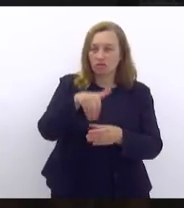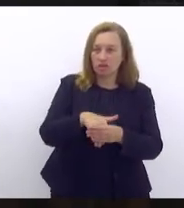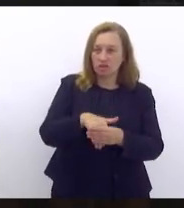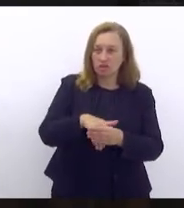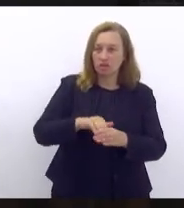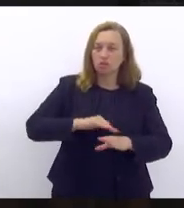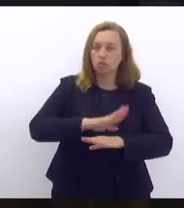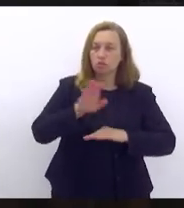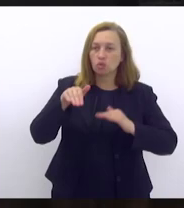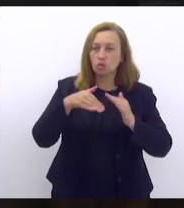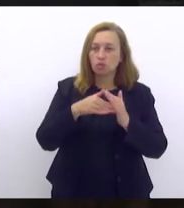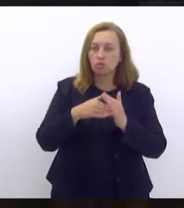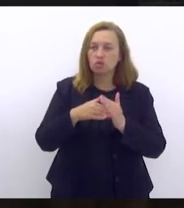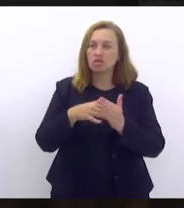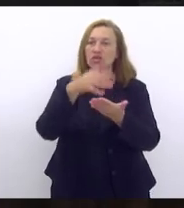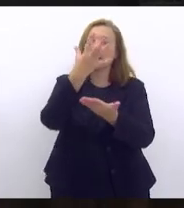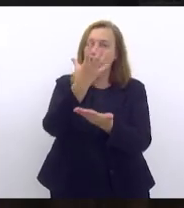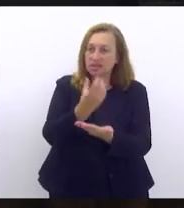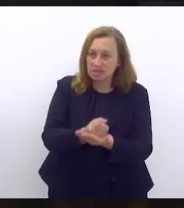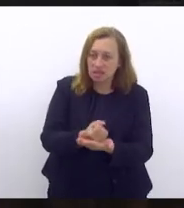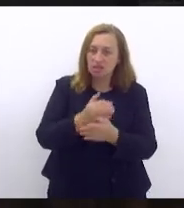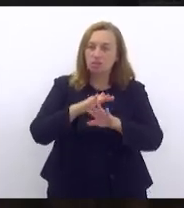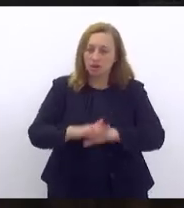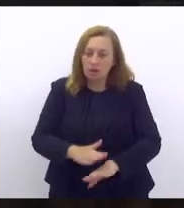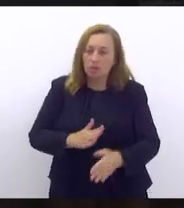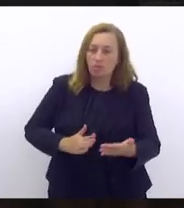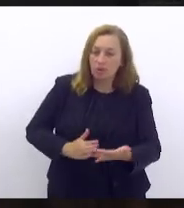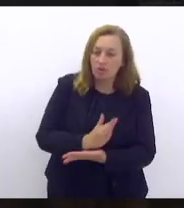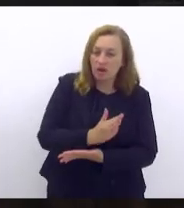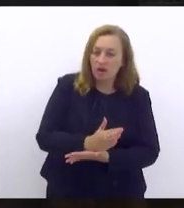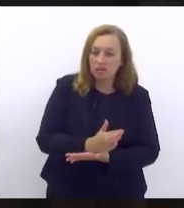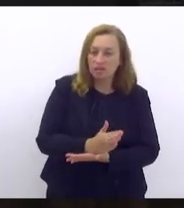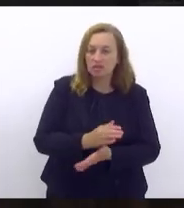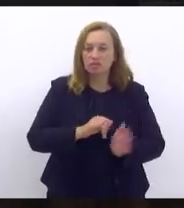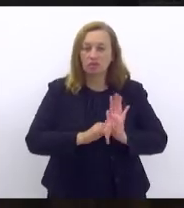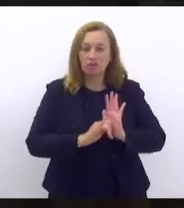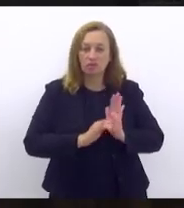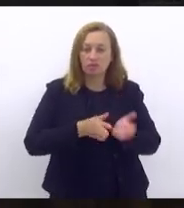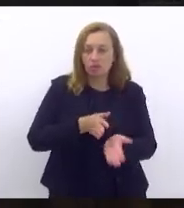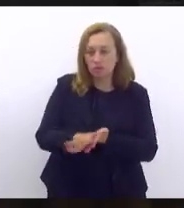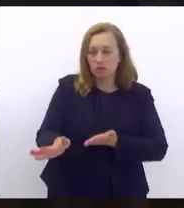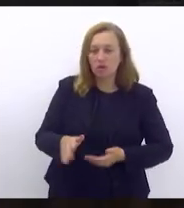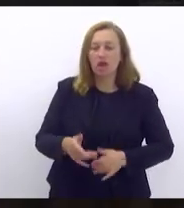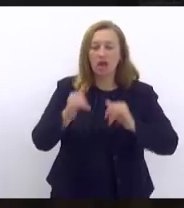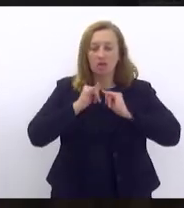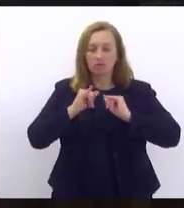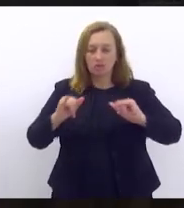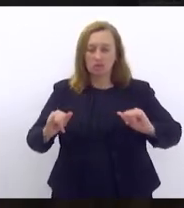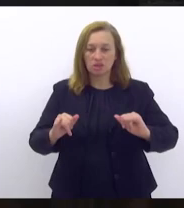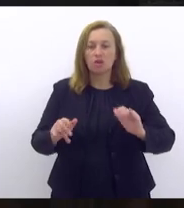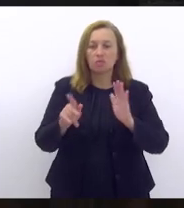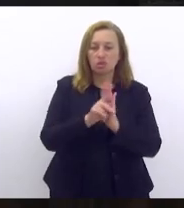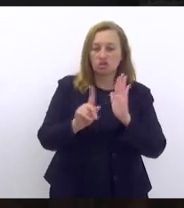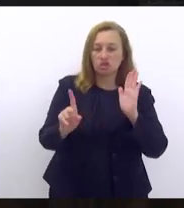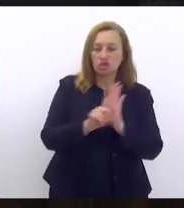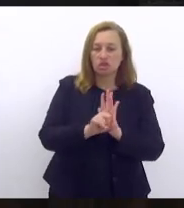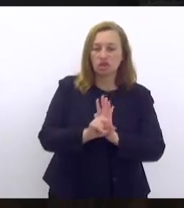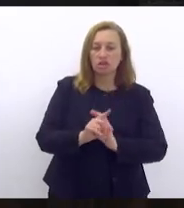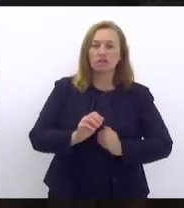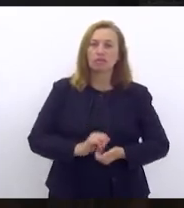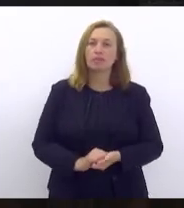Em votação, senhores que aprovam, permaneçam como estão. Aprovado, vai autógrafo. Anuncio projeto de